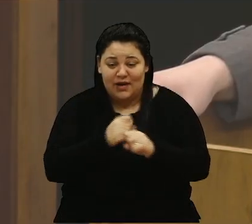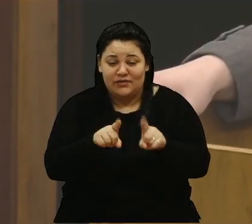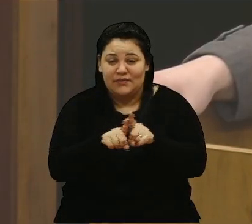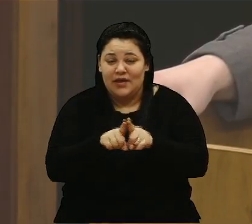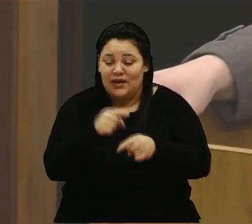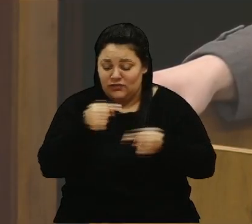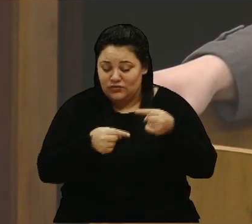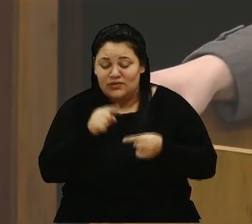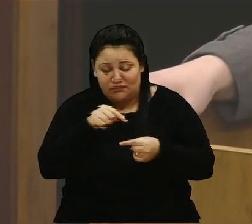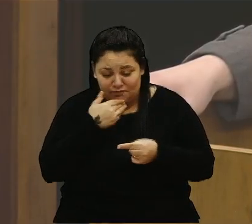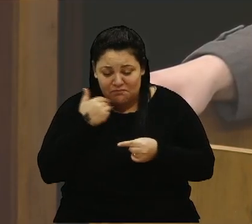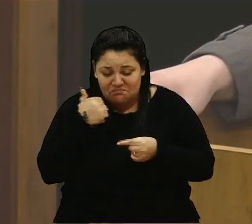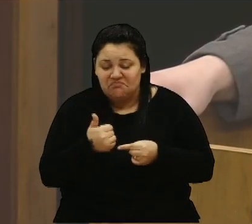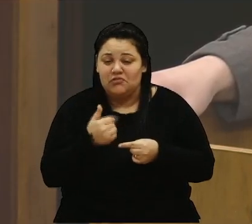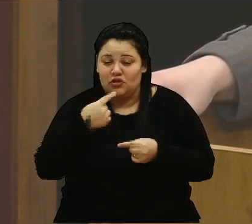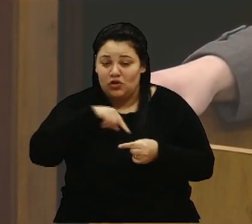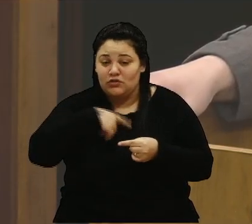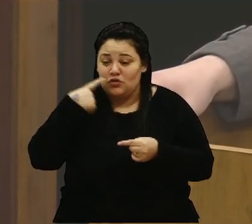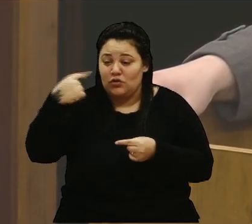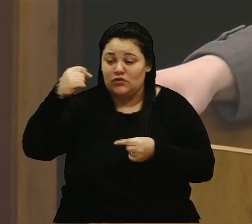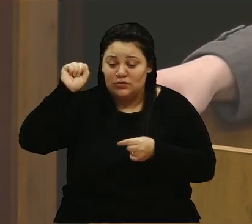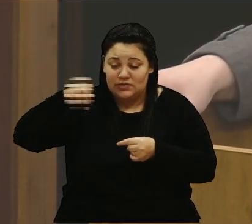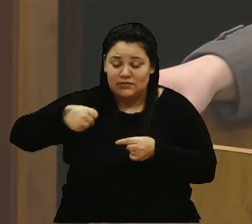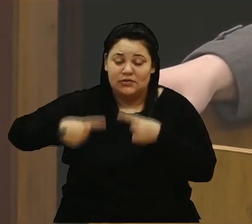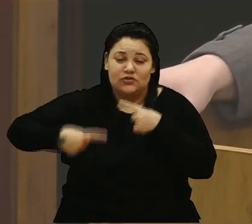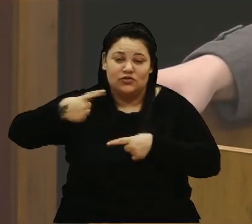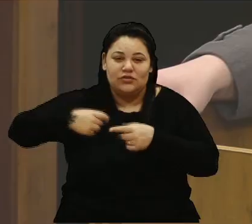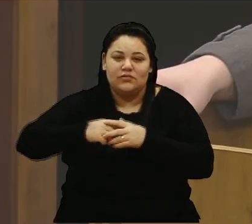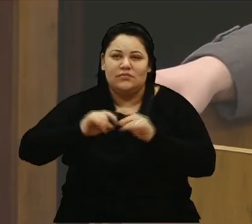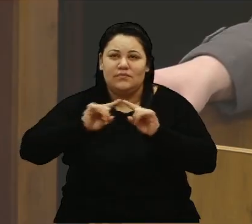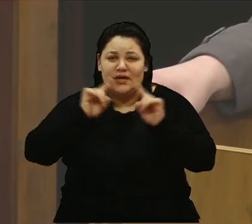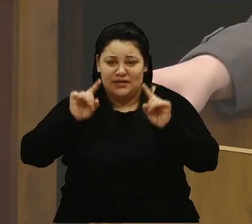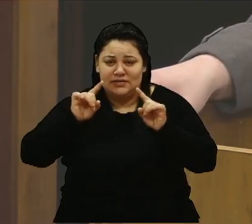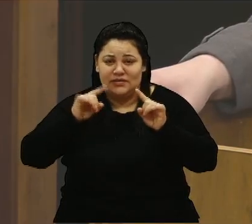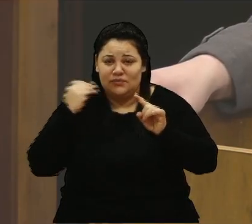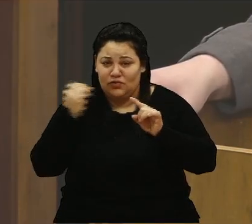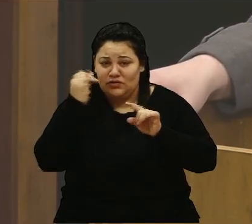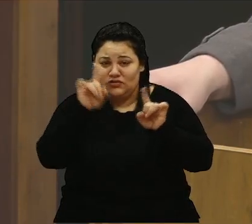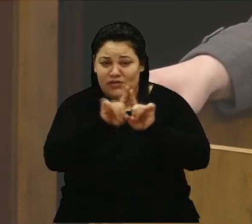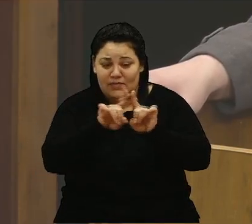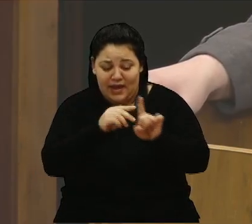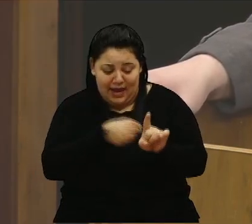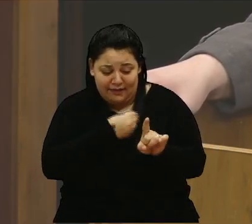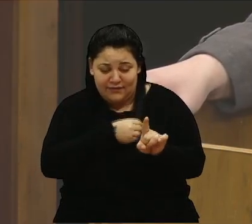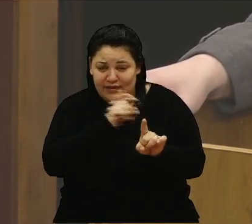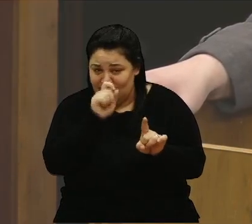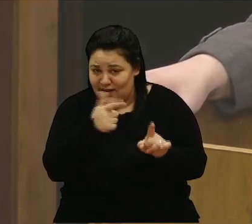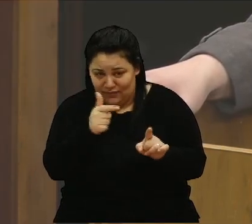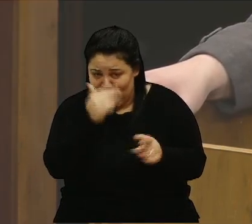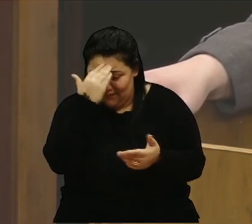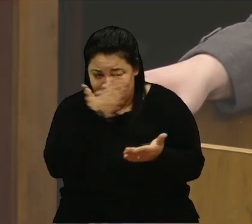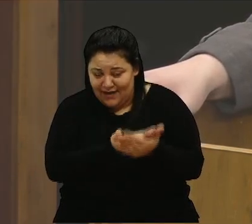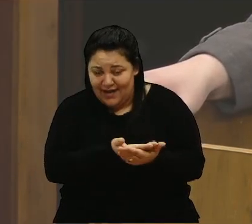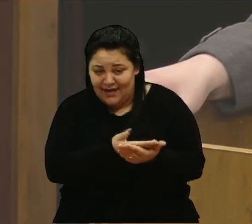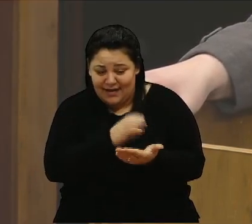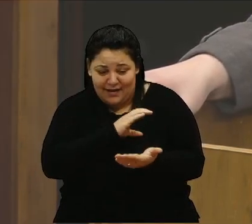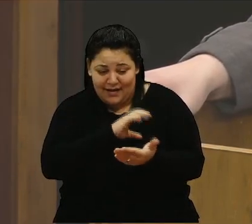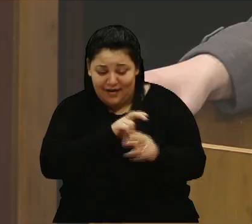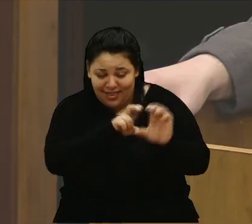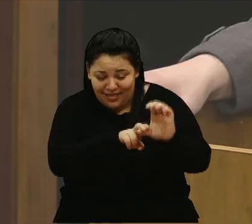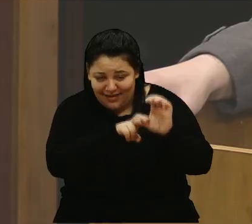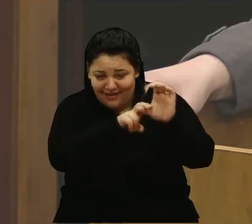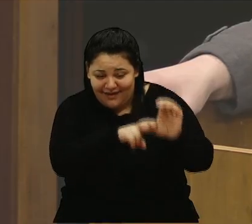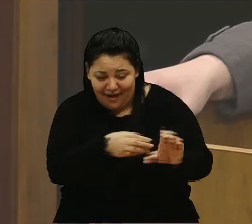fomos eleitos para discutir. Mas também é importante a vida dos ateus, presidente. A vida dos católicos, a vida dos umbandistas, a vida